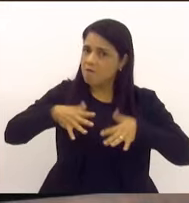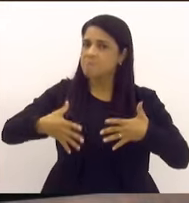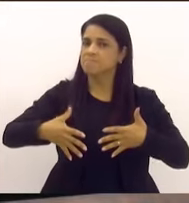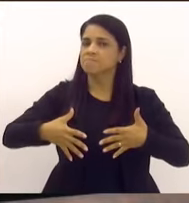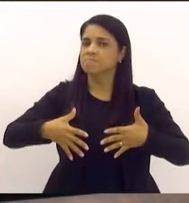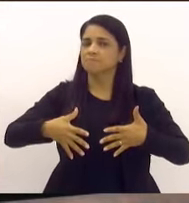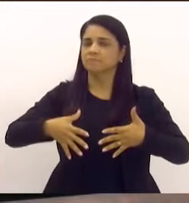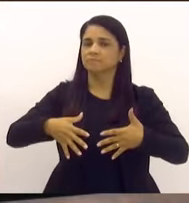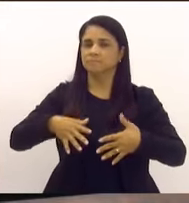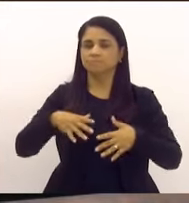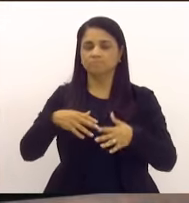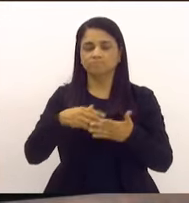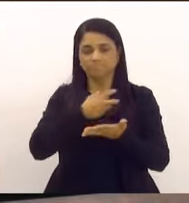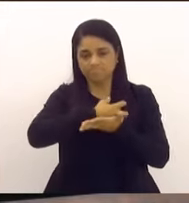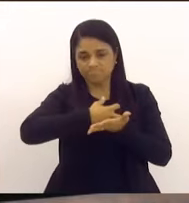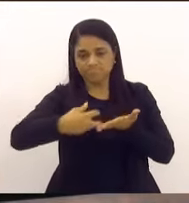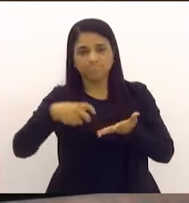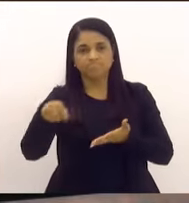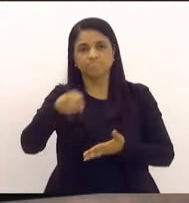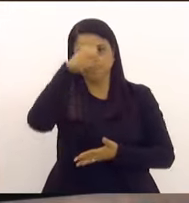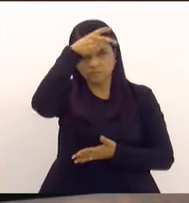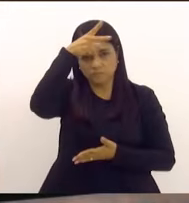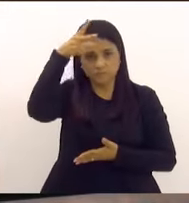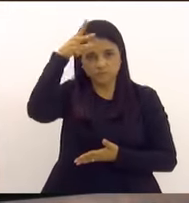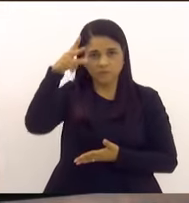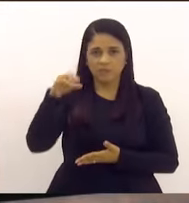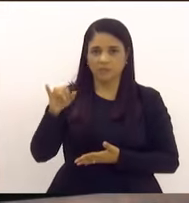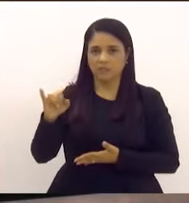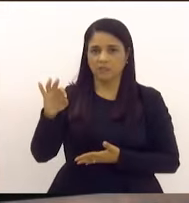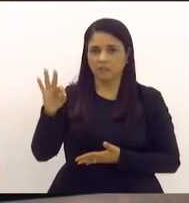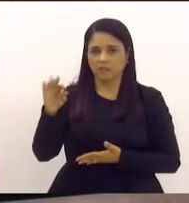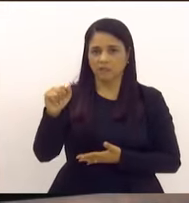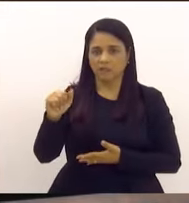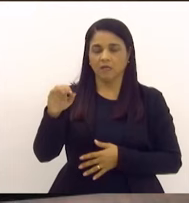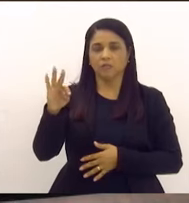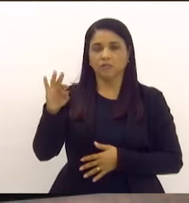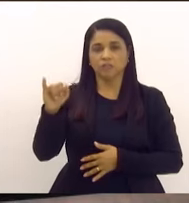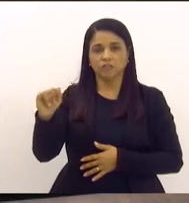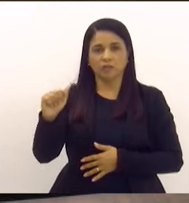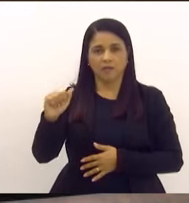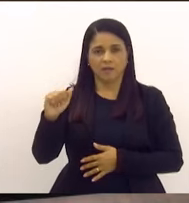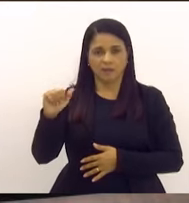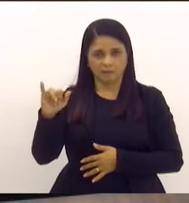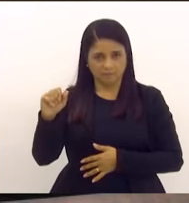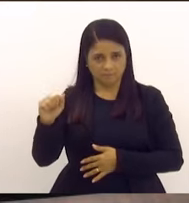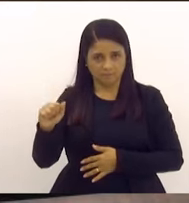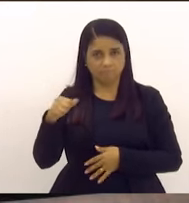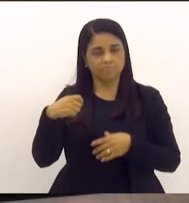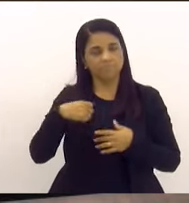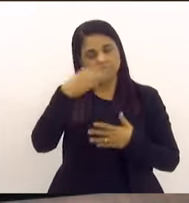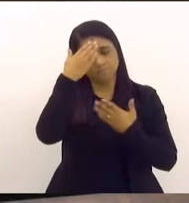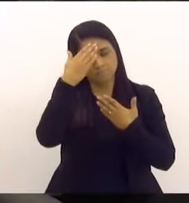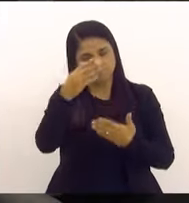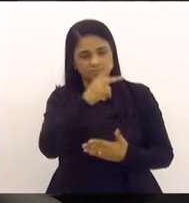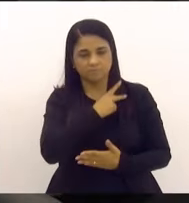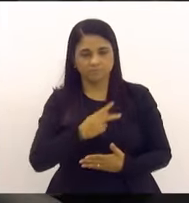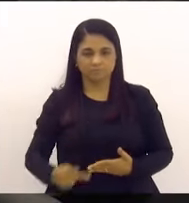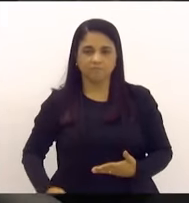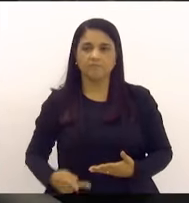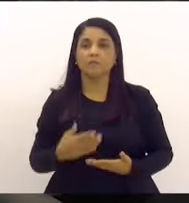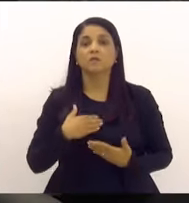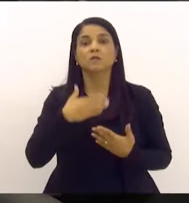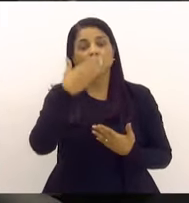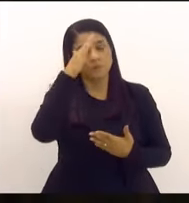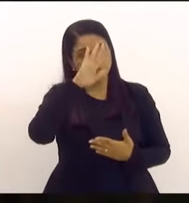apresentem o impeachment do prefeito de Itatiaia, porque não tem mais condições de ficar à frente da cidade de Itatiaia. Muito obrigado, presidente. Presidente, por